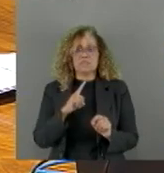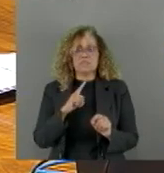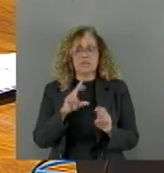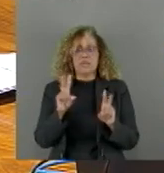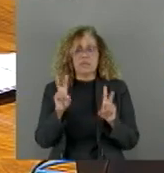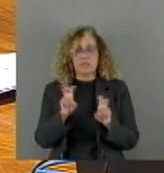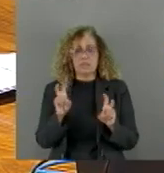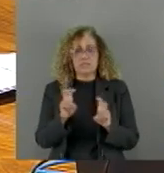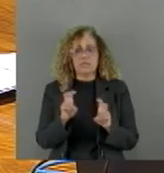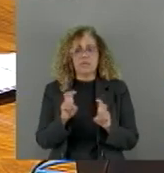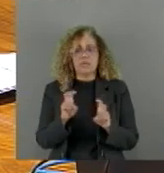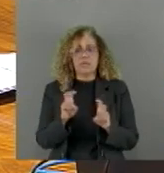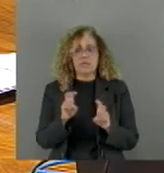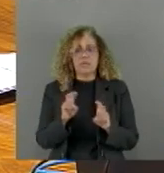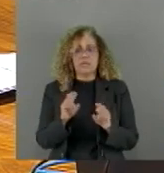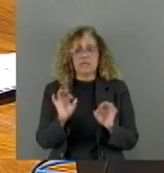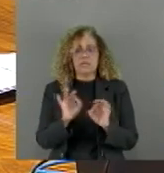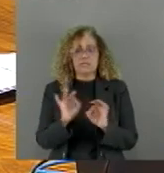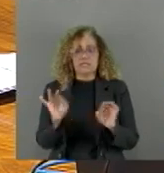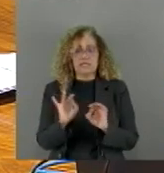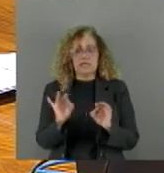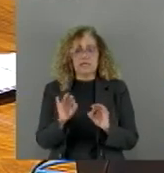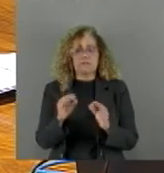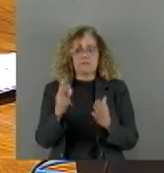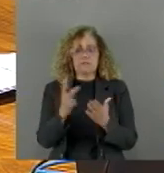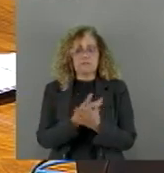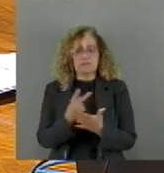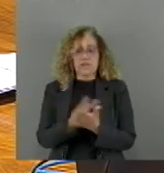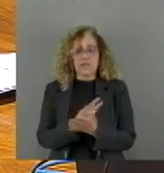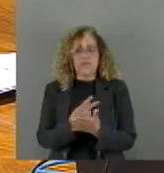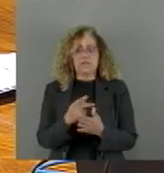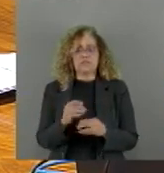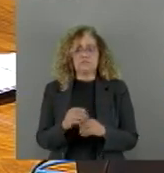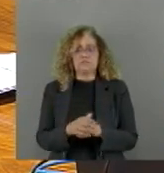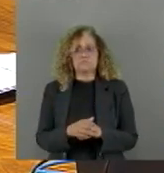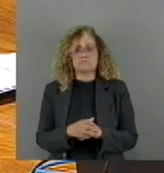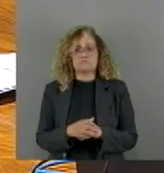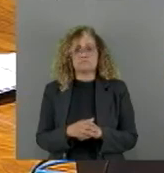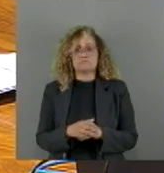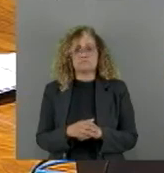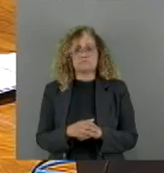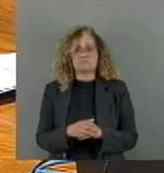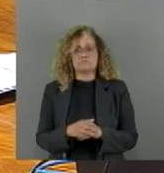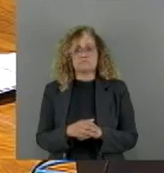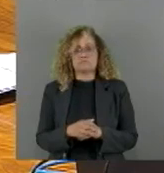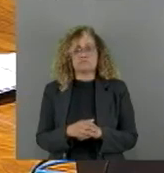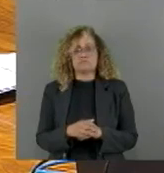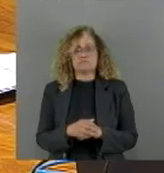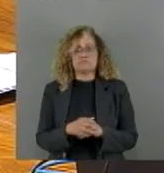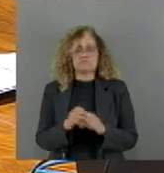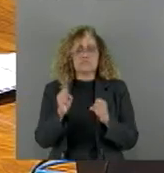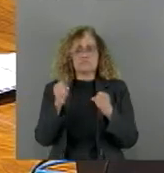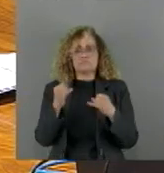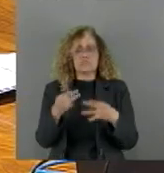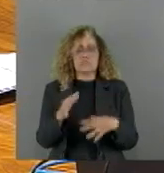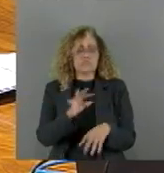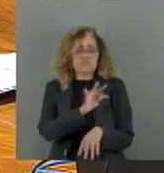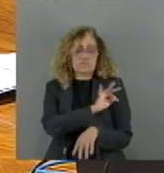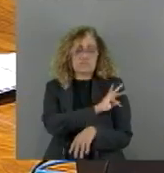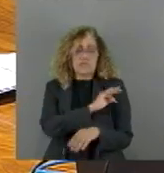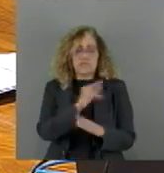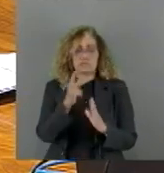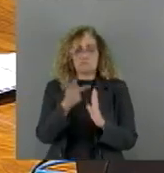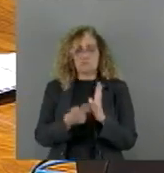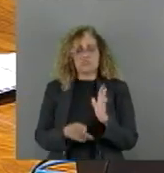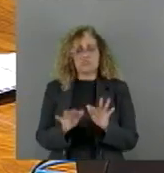matéria, nem tampouco identificado a falha de natureza regimental. Então, presidente, a justificativa é bem técnica, mas é um projeto simples, e